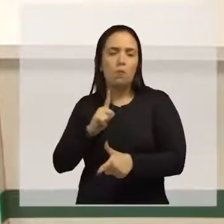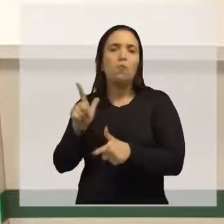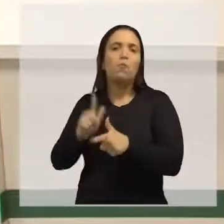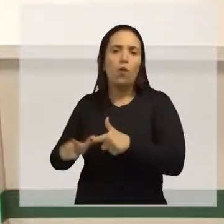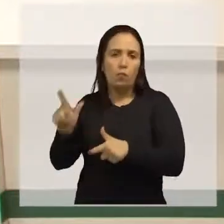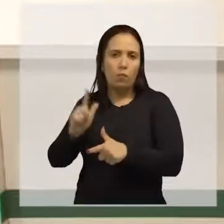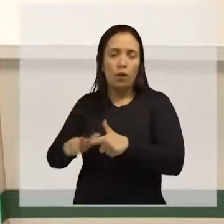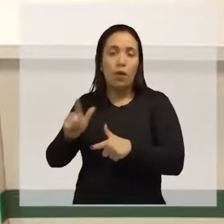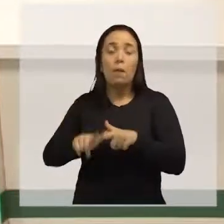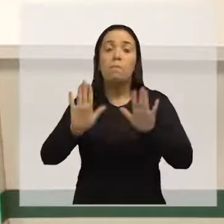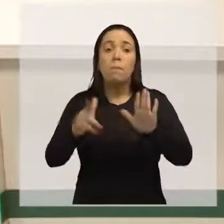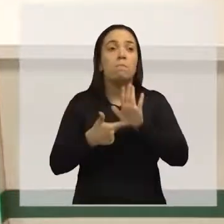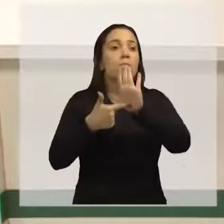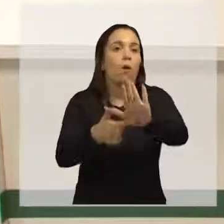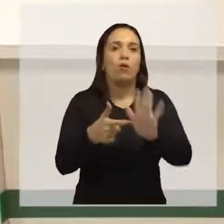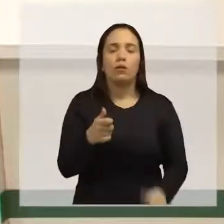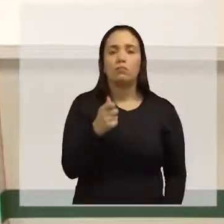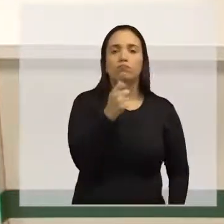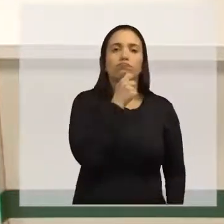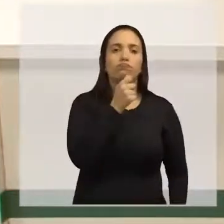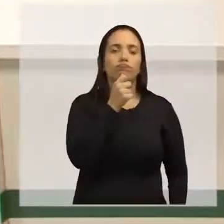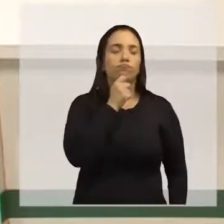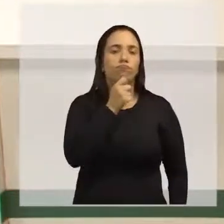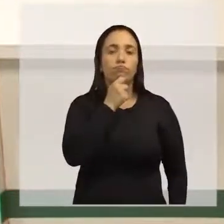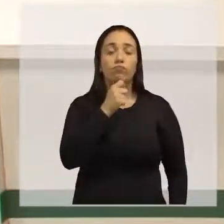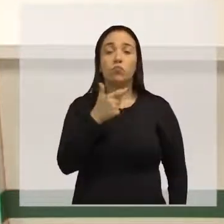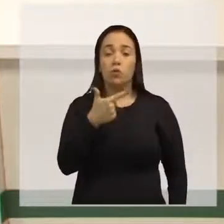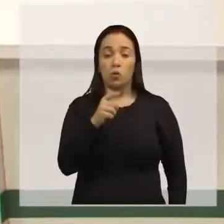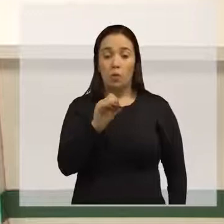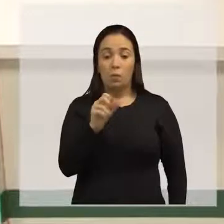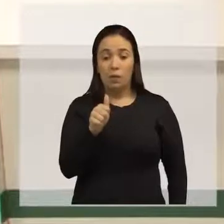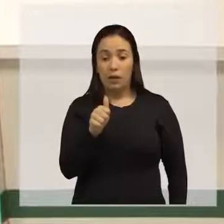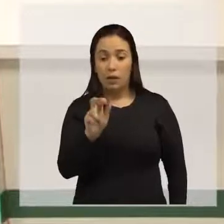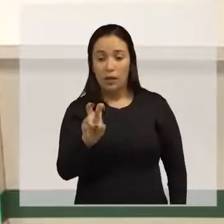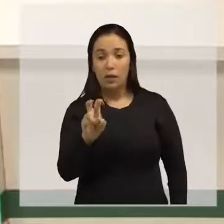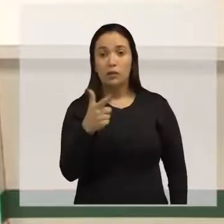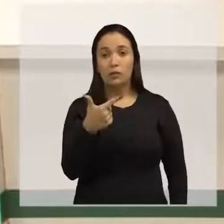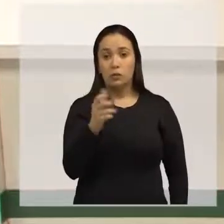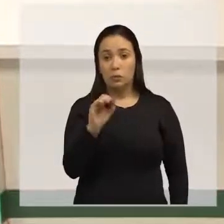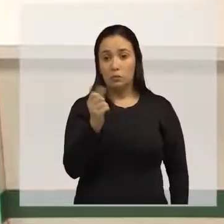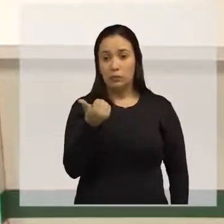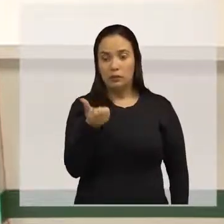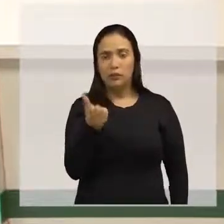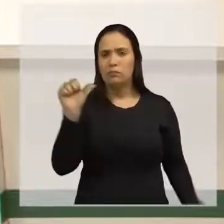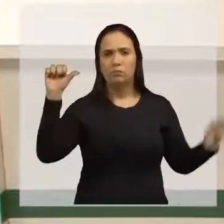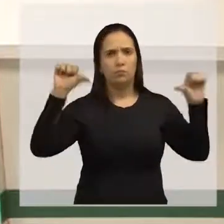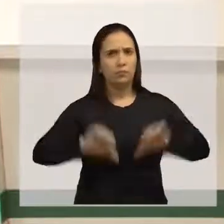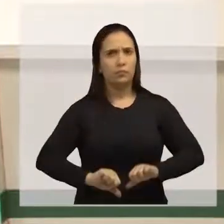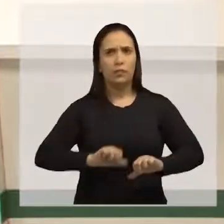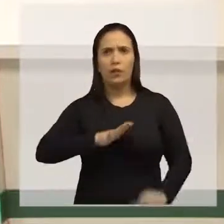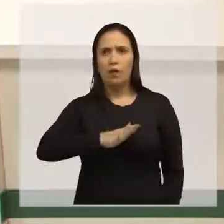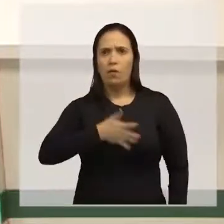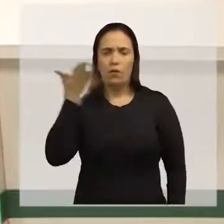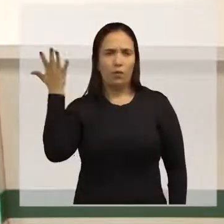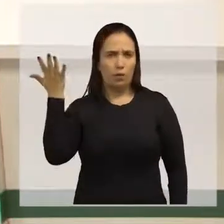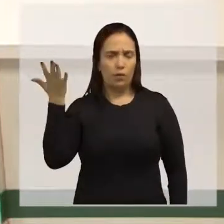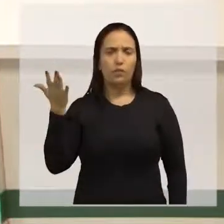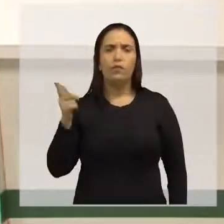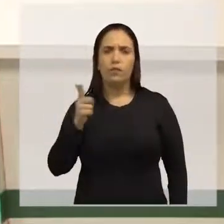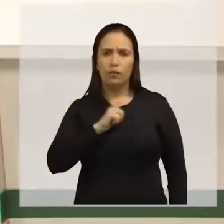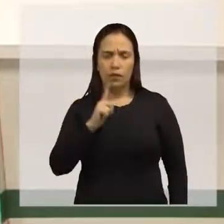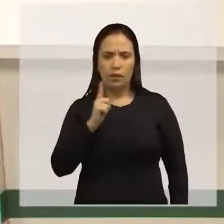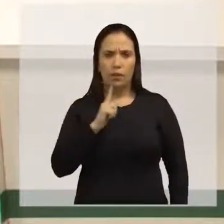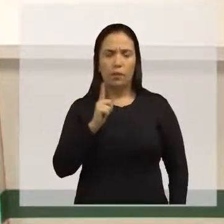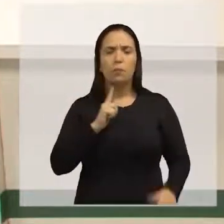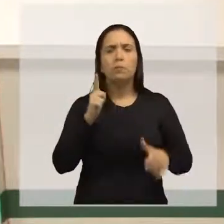numa crise. E logo depois de 2015, 2016, foram anos terríveis, né? Com a queda de um